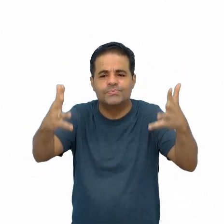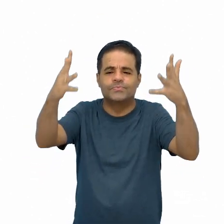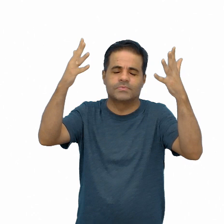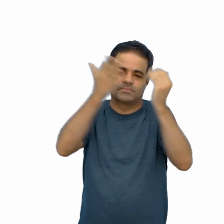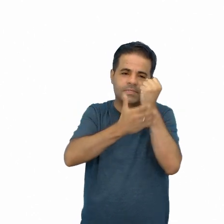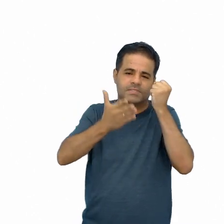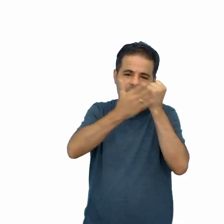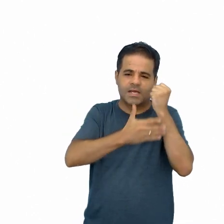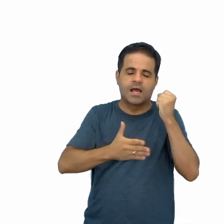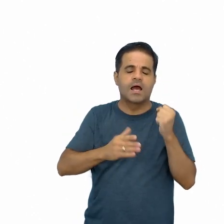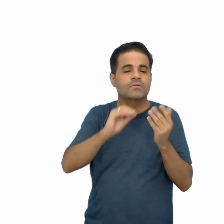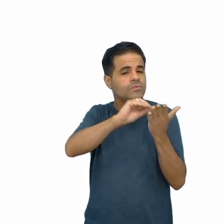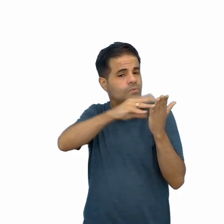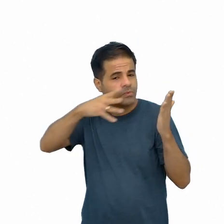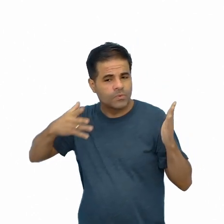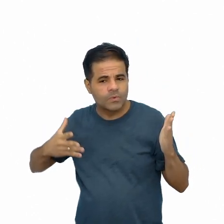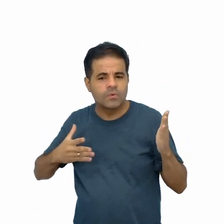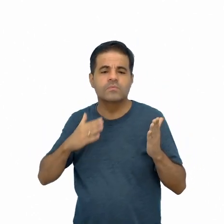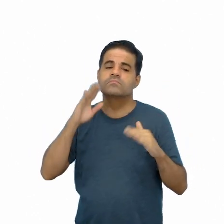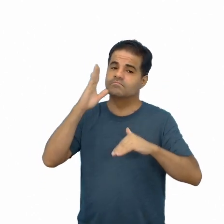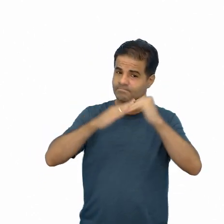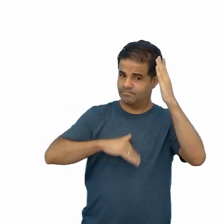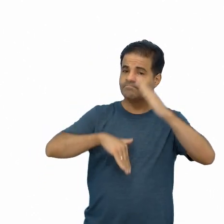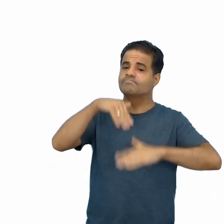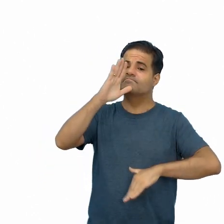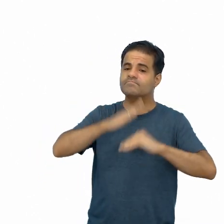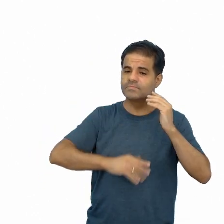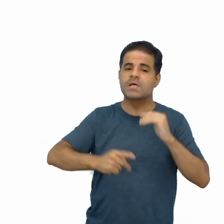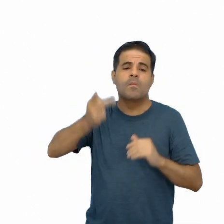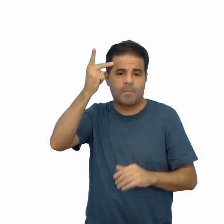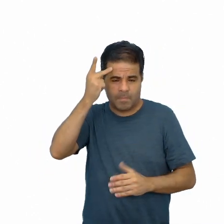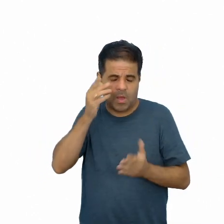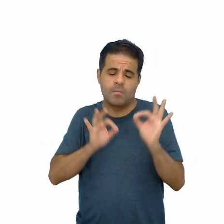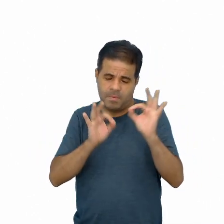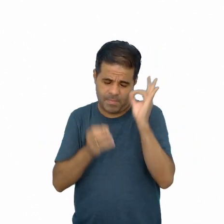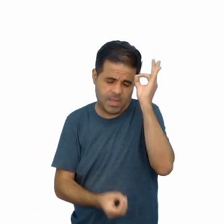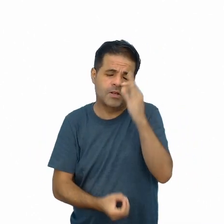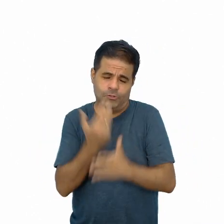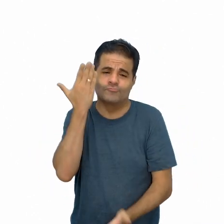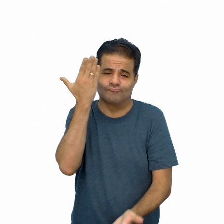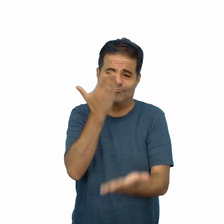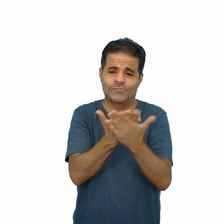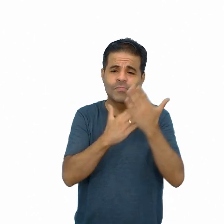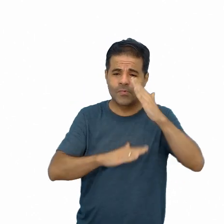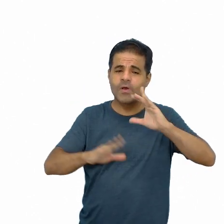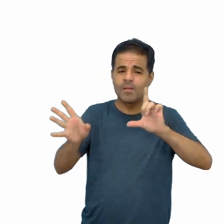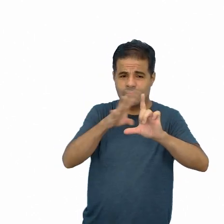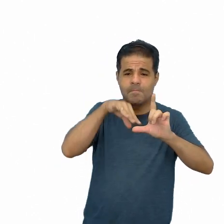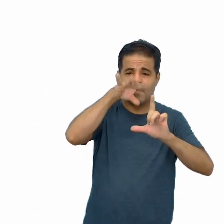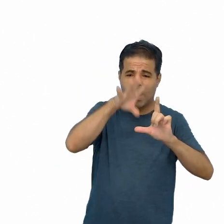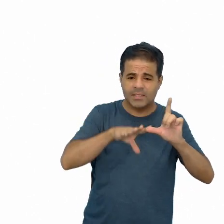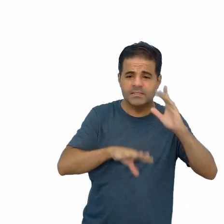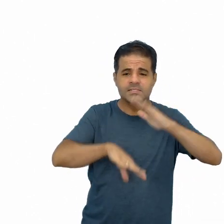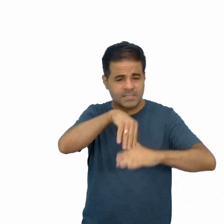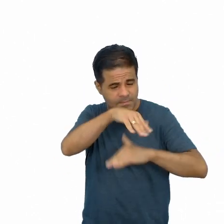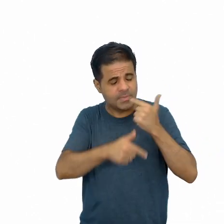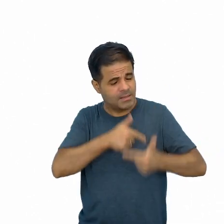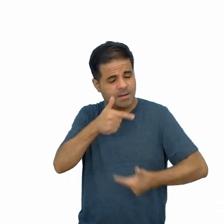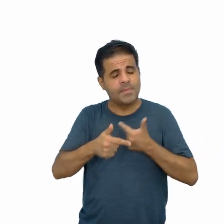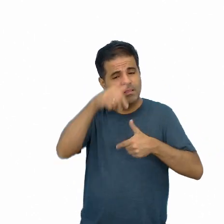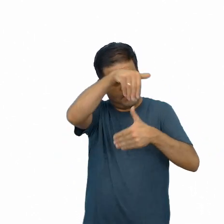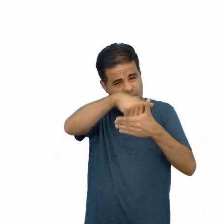no currículo em ação e no São Paulo Faz Escola e na matriz de habilidades que nós estamos trabalhando em